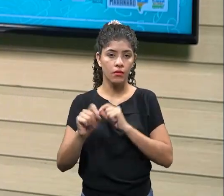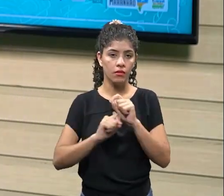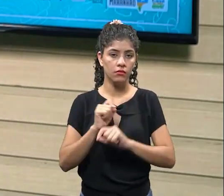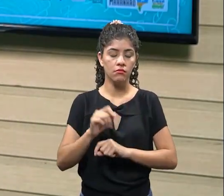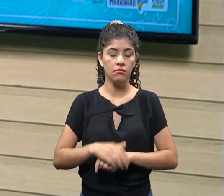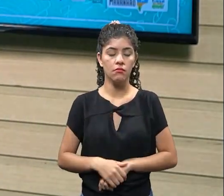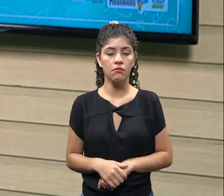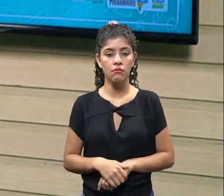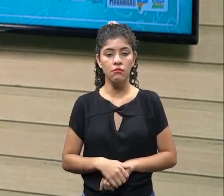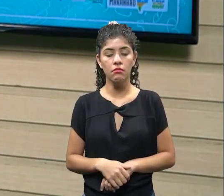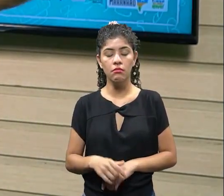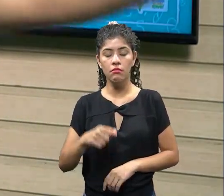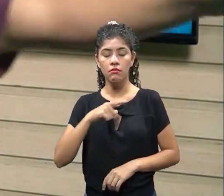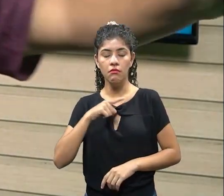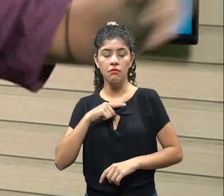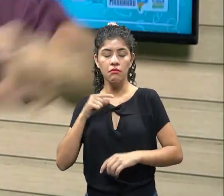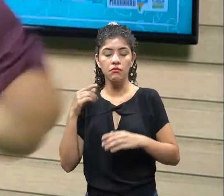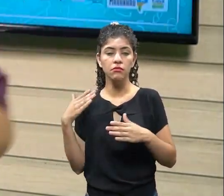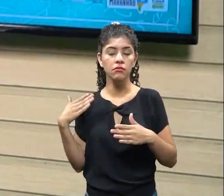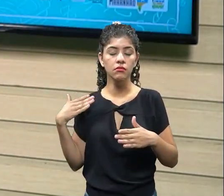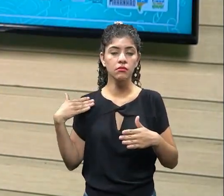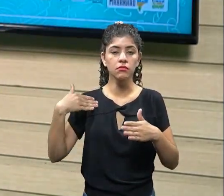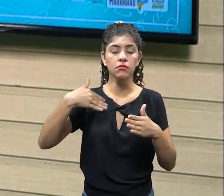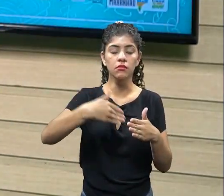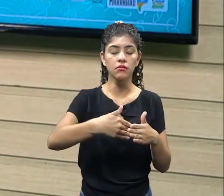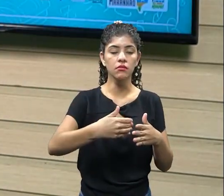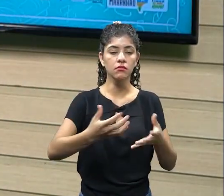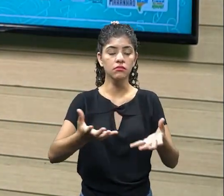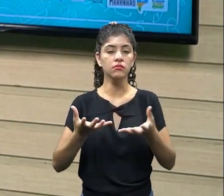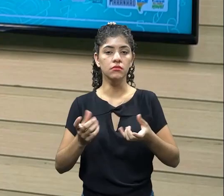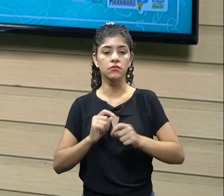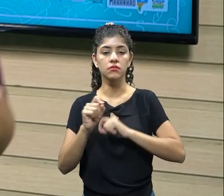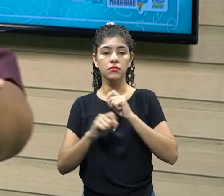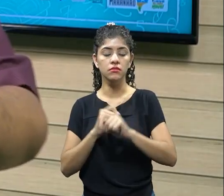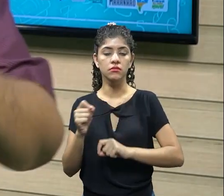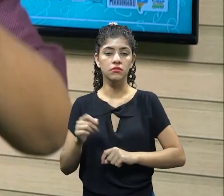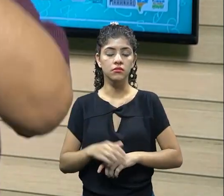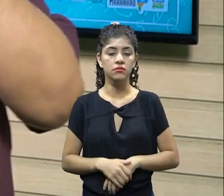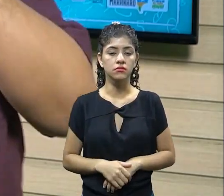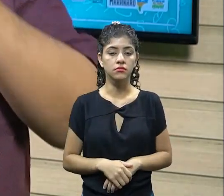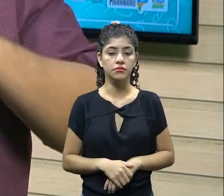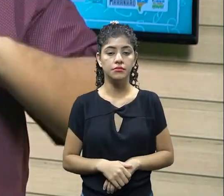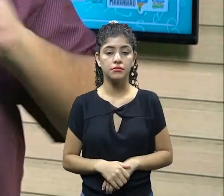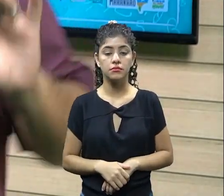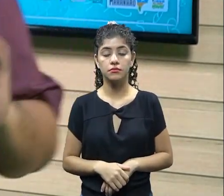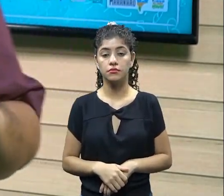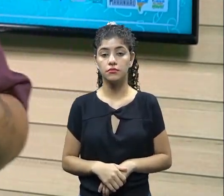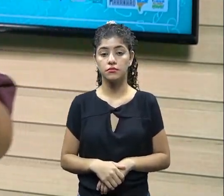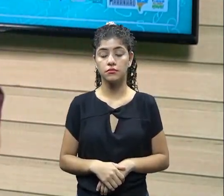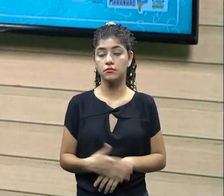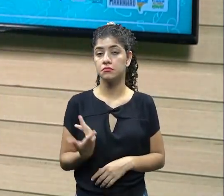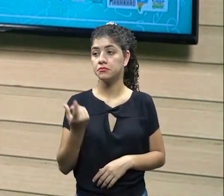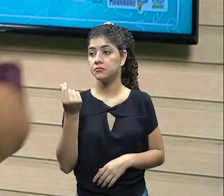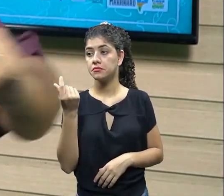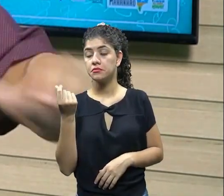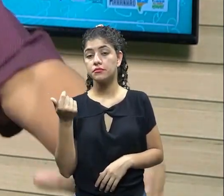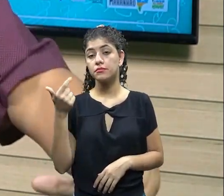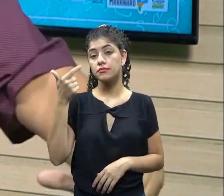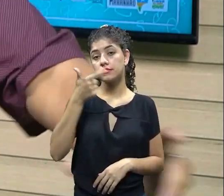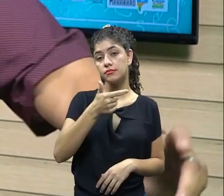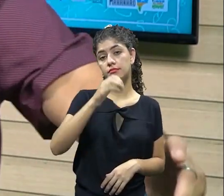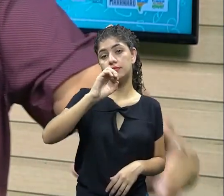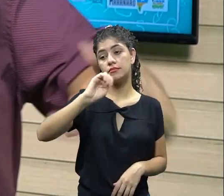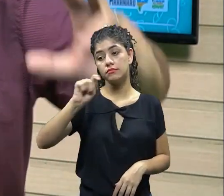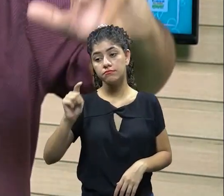sim algo a atingir. Por exemplo, meu comércio, eu quero faturar 20